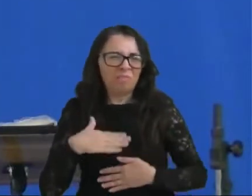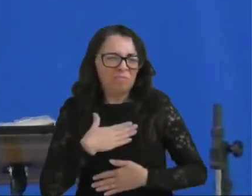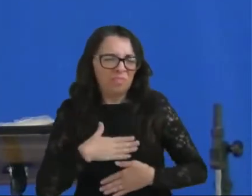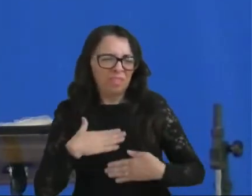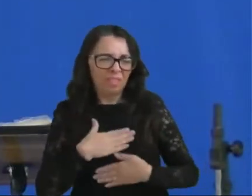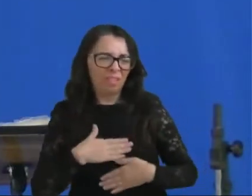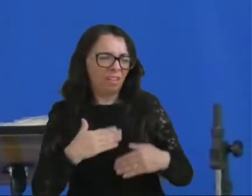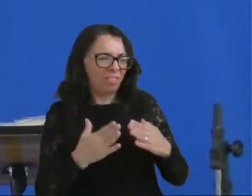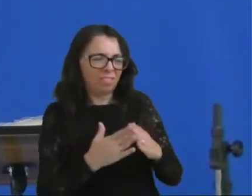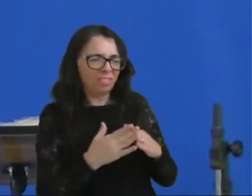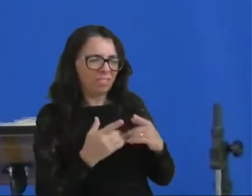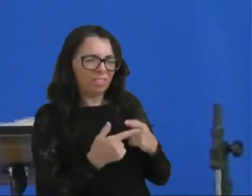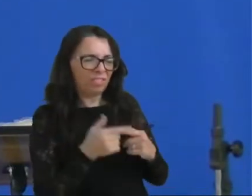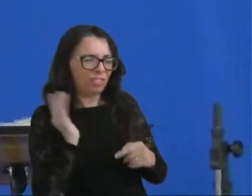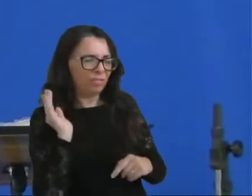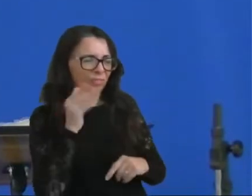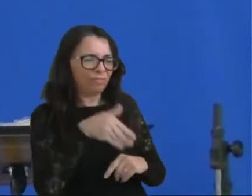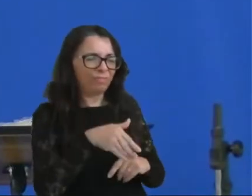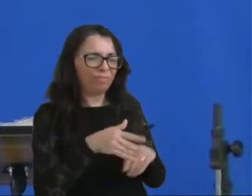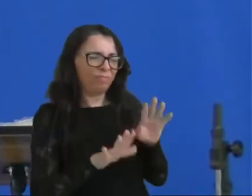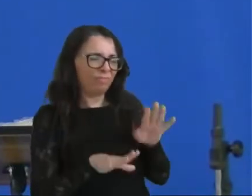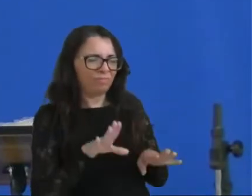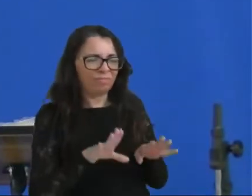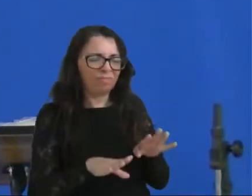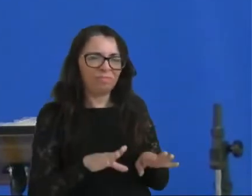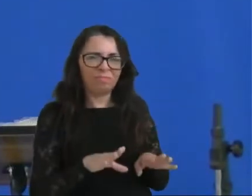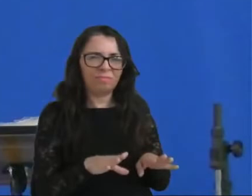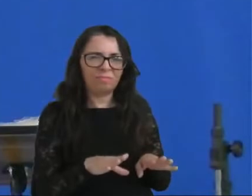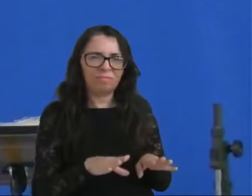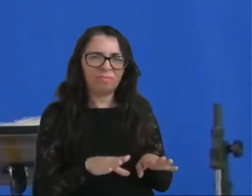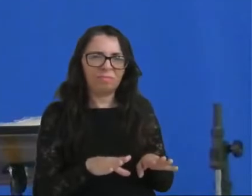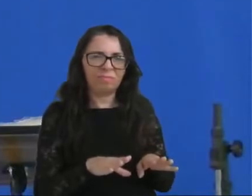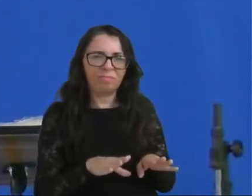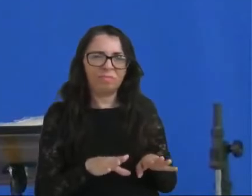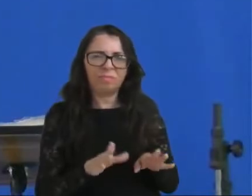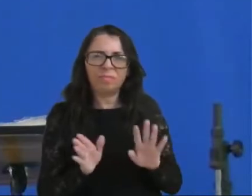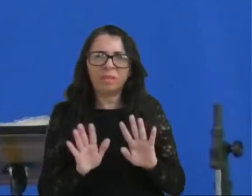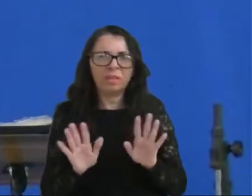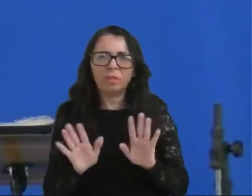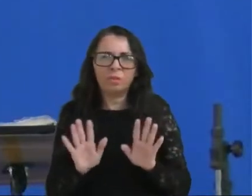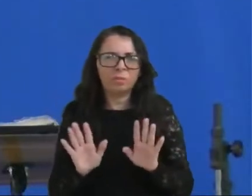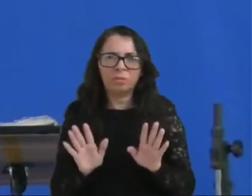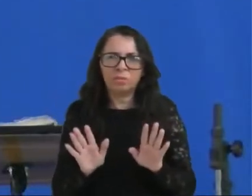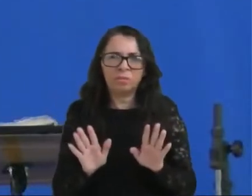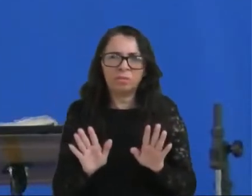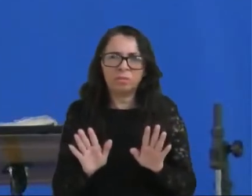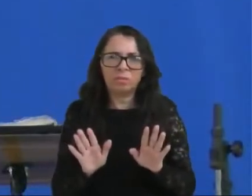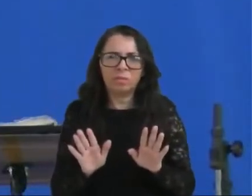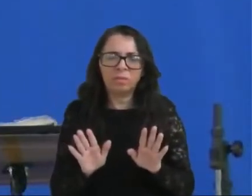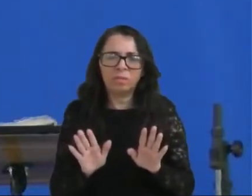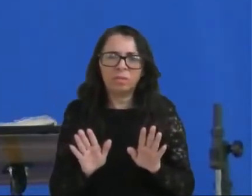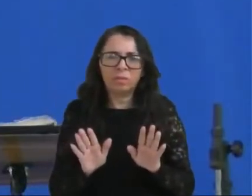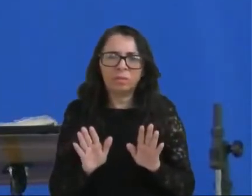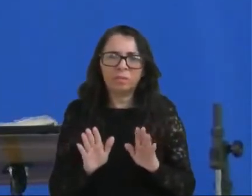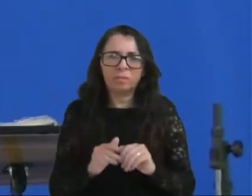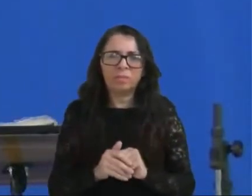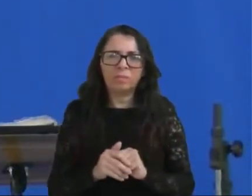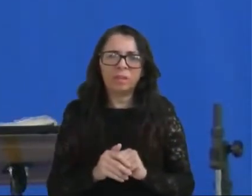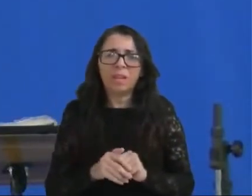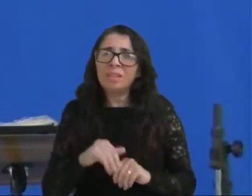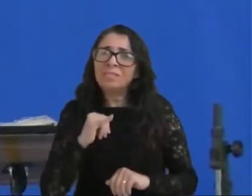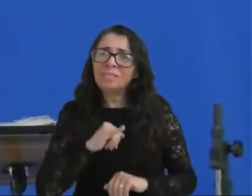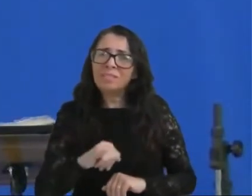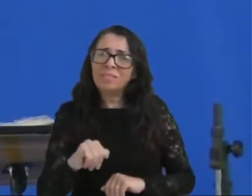Vamos fazer missões? Isso não é para mim. Vamos participar do louvor? Não, isso não é para